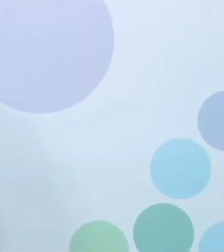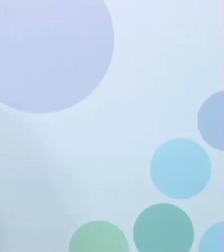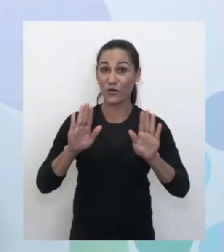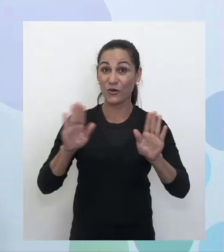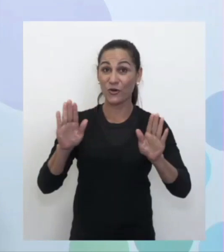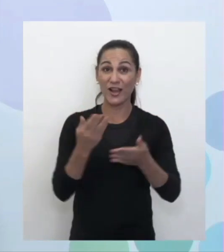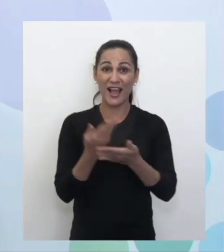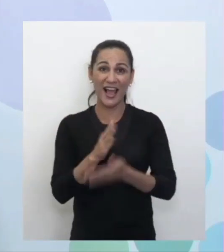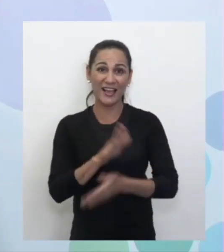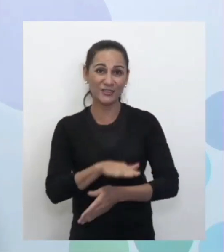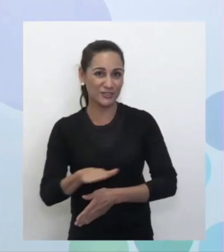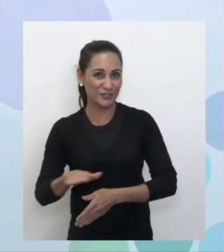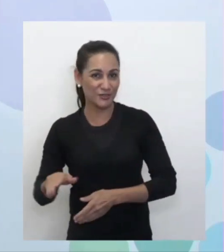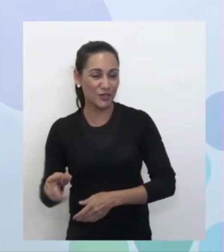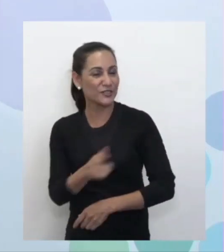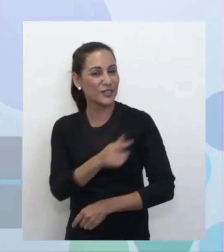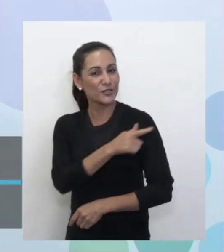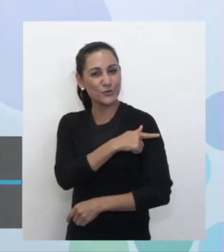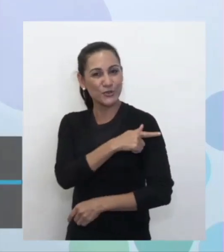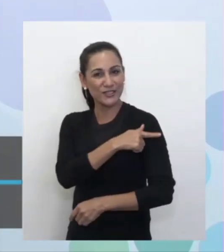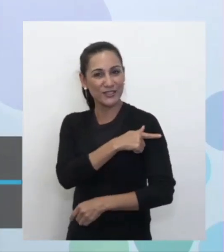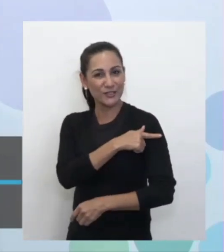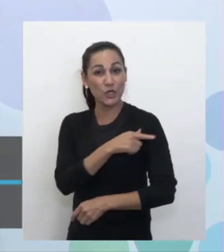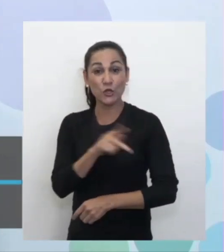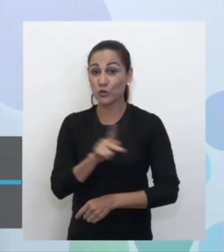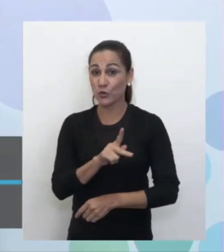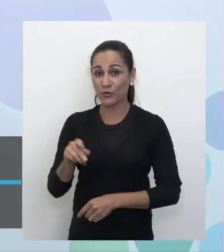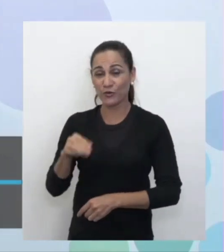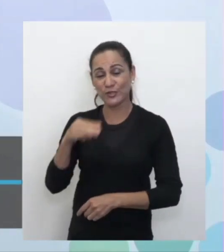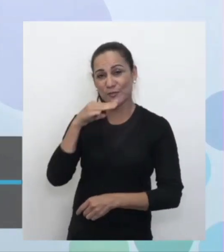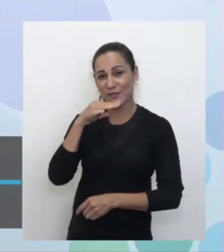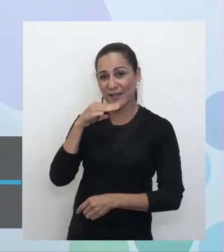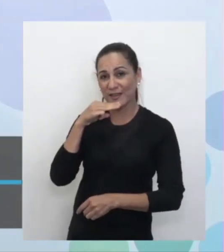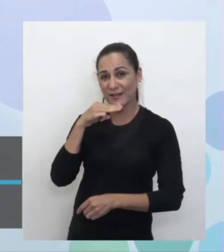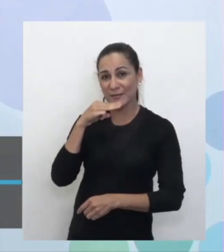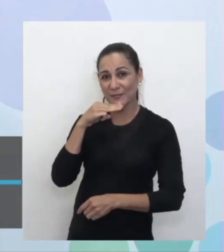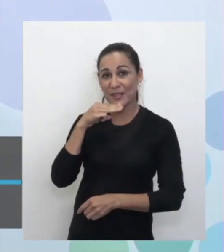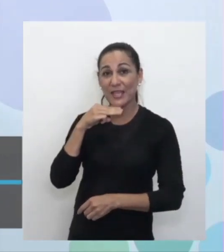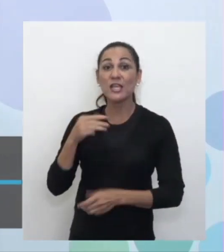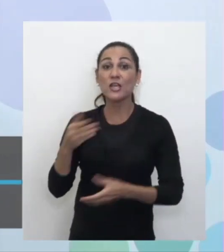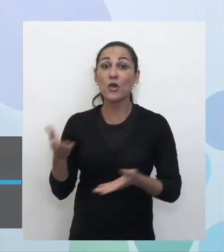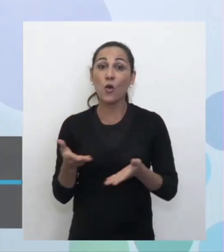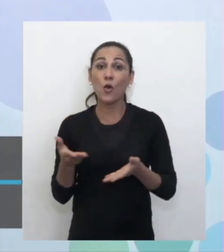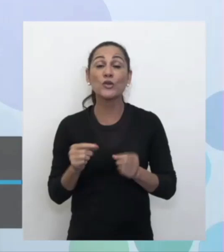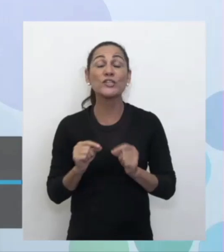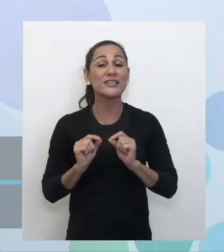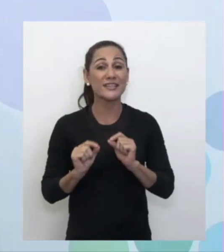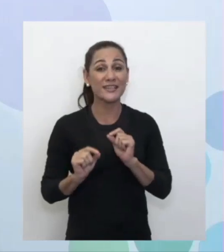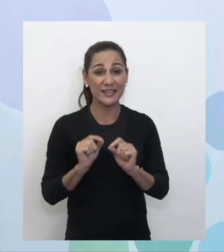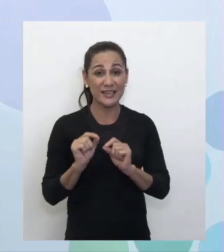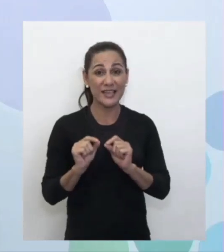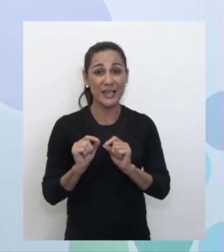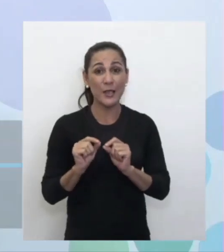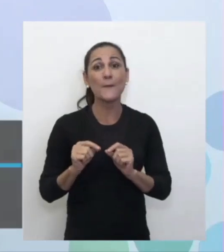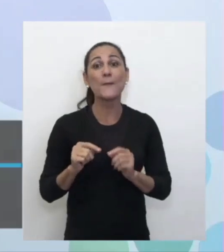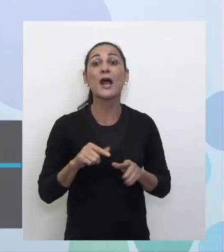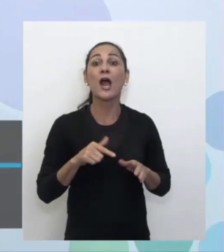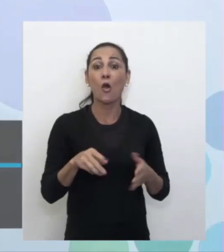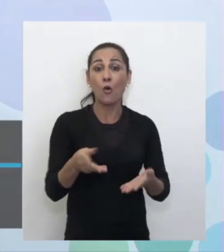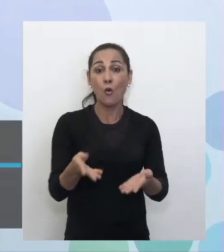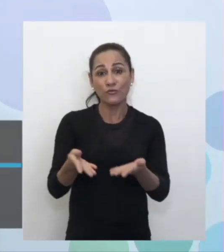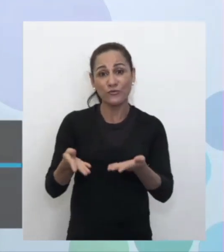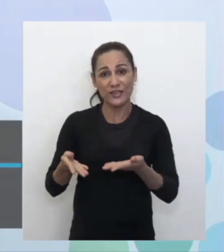Olá, garotada do sétimo ano. Eu sou o professor Carlos Neri e estou hoje passando